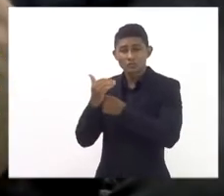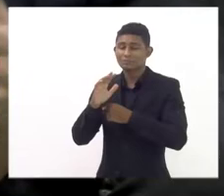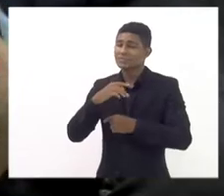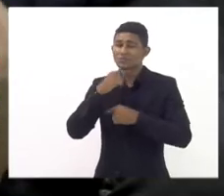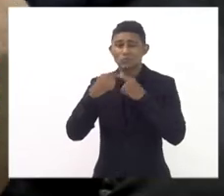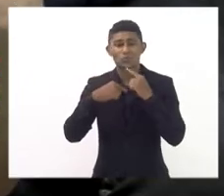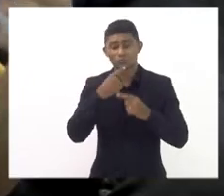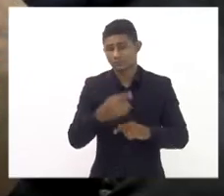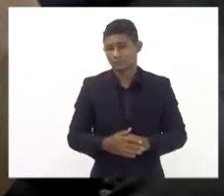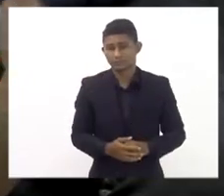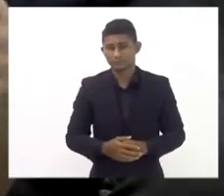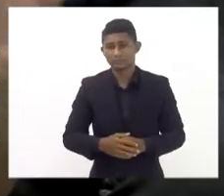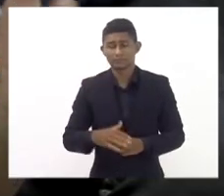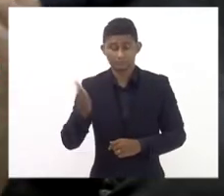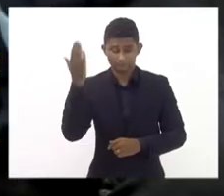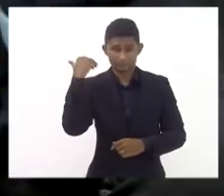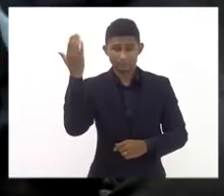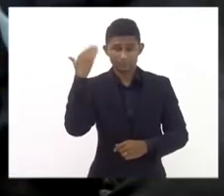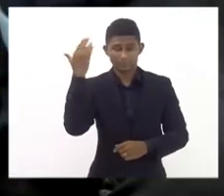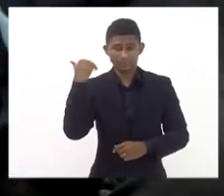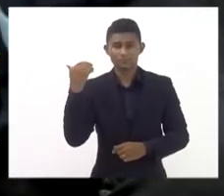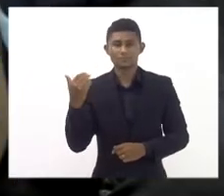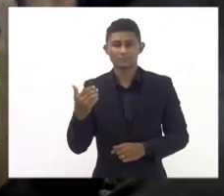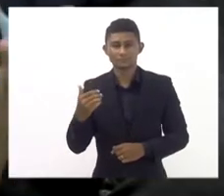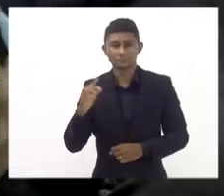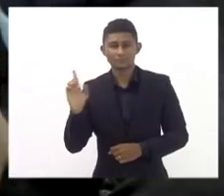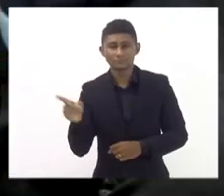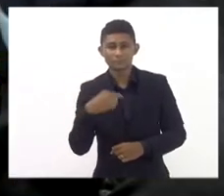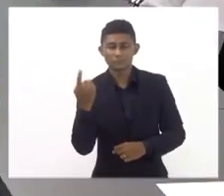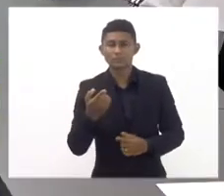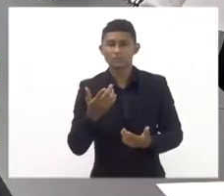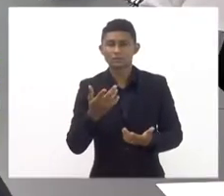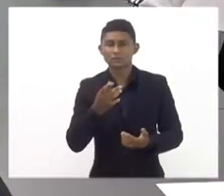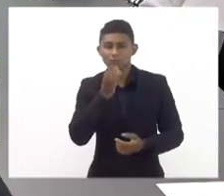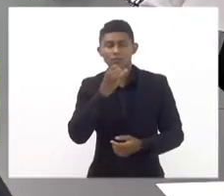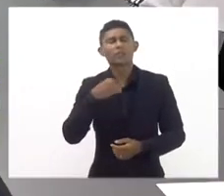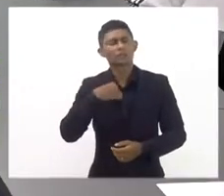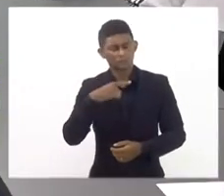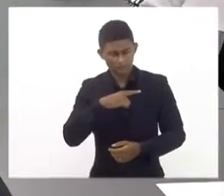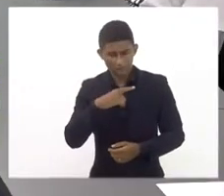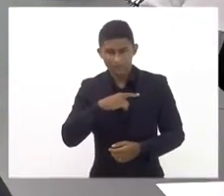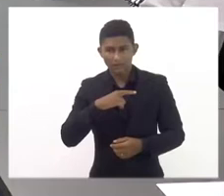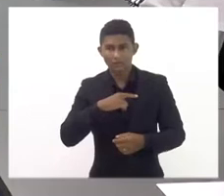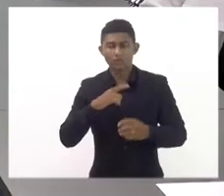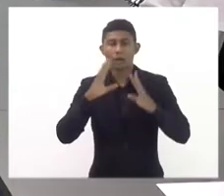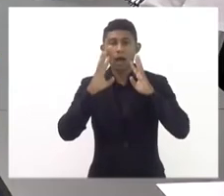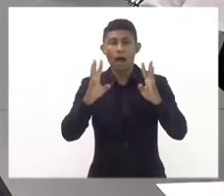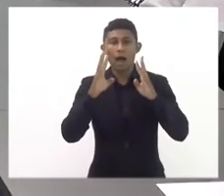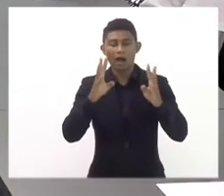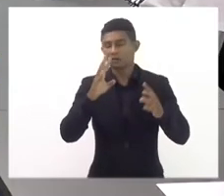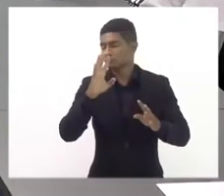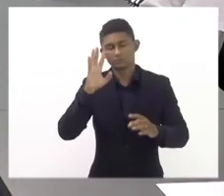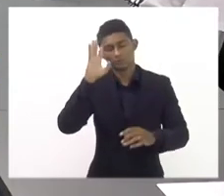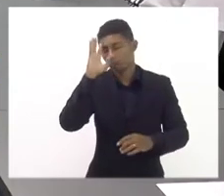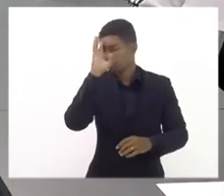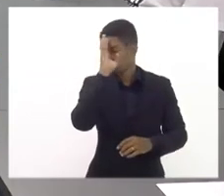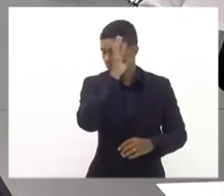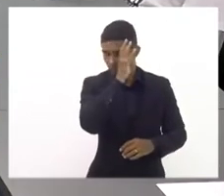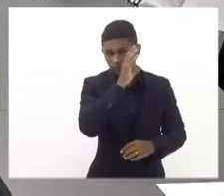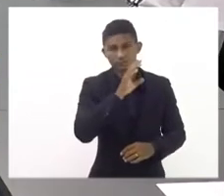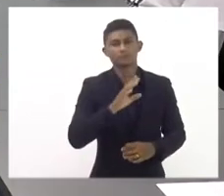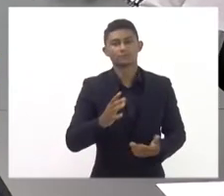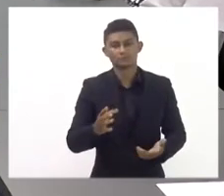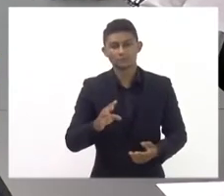de uma geração em que a gente não dava muito tempo, muita atenção, por exemplo, ao déficit de atenção, tenho déficit de atenção, então não conseguia acessar, por exemplo, instituições